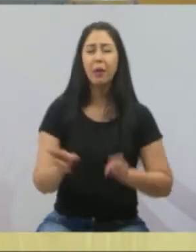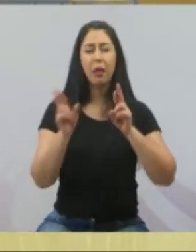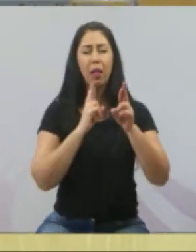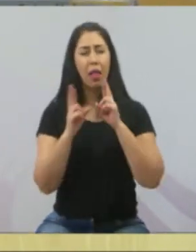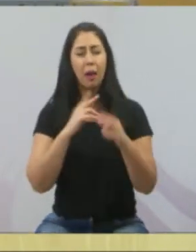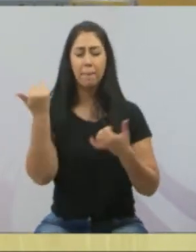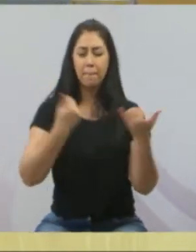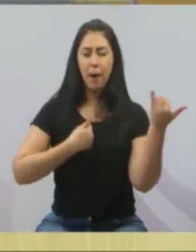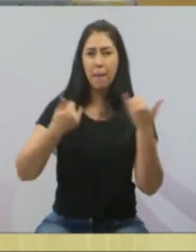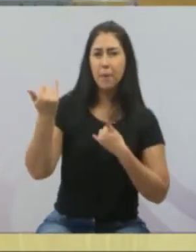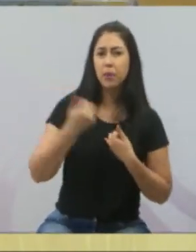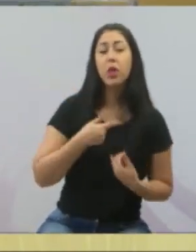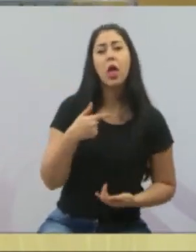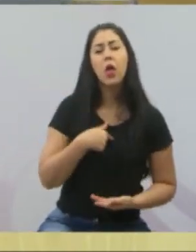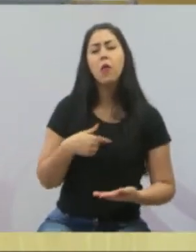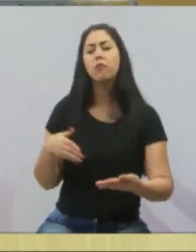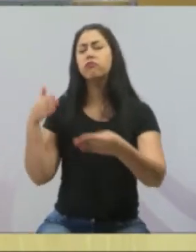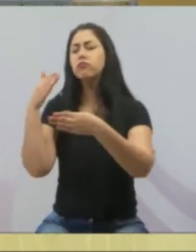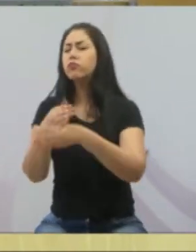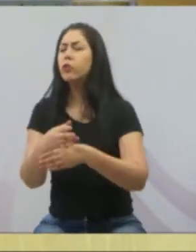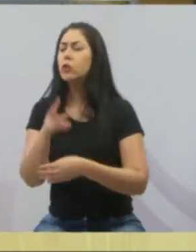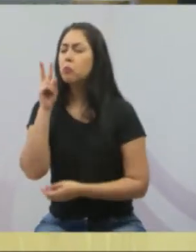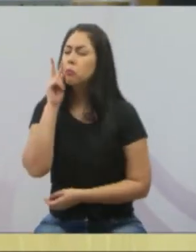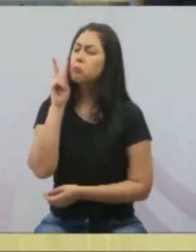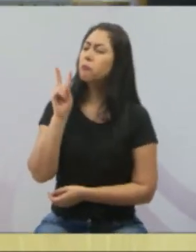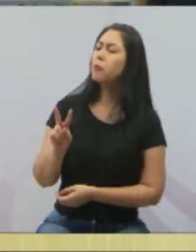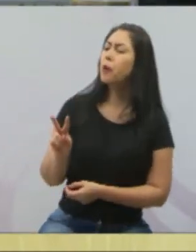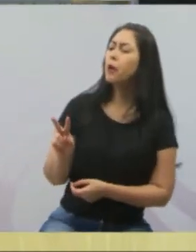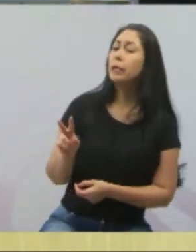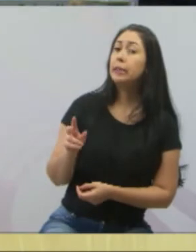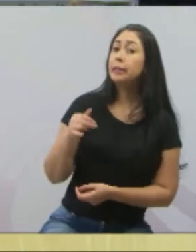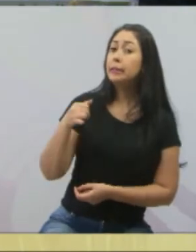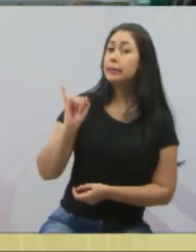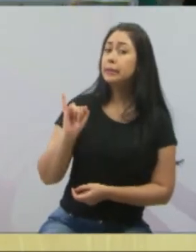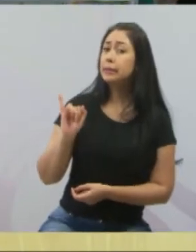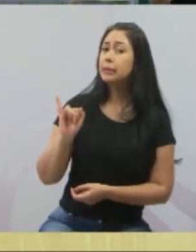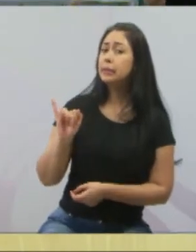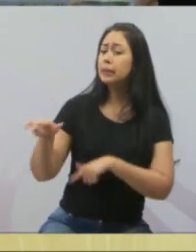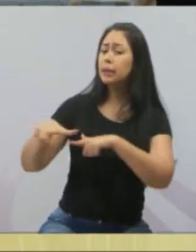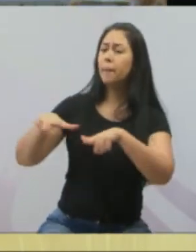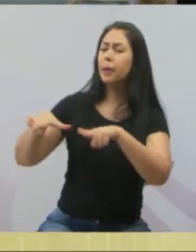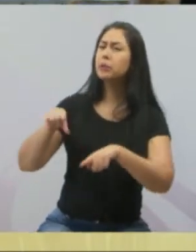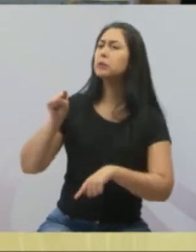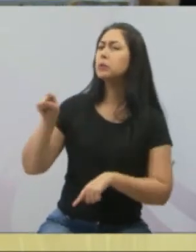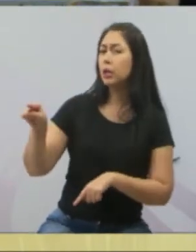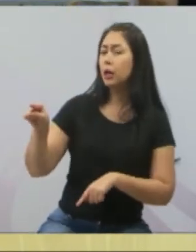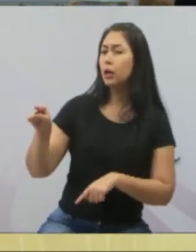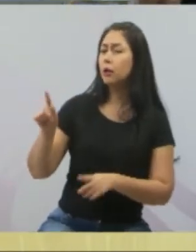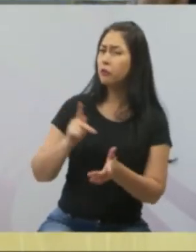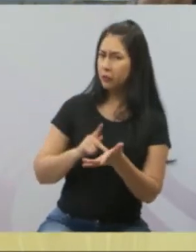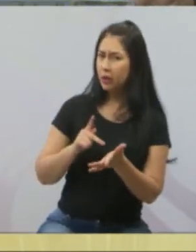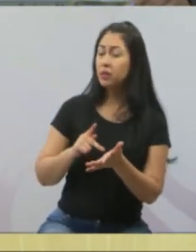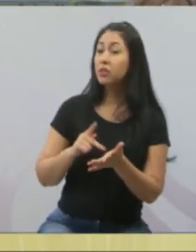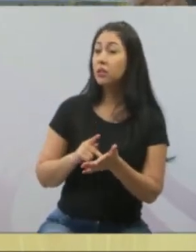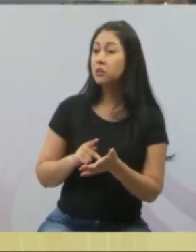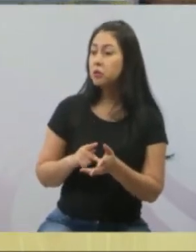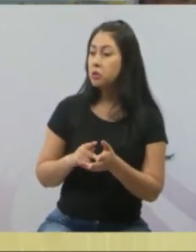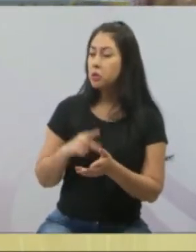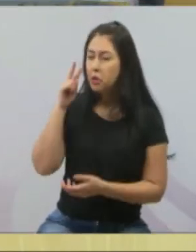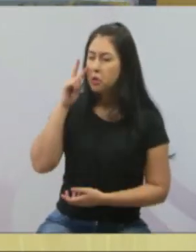solicitado votação. Senhor presidente, a gente anda na cidade, às vezes, alguns